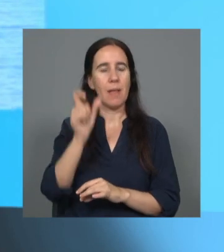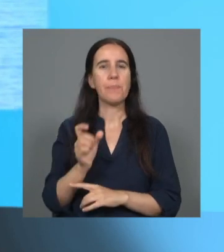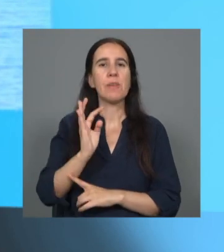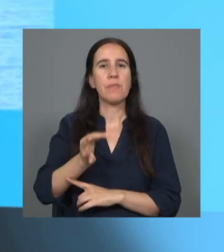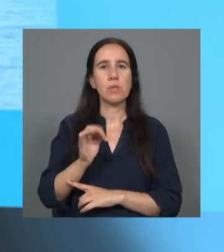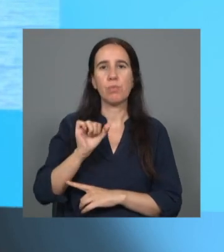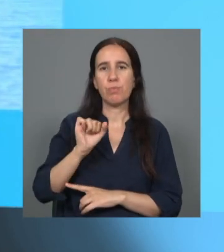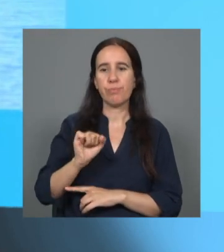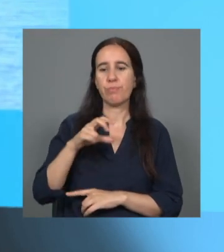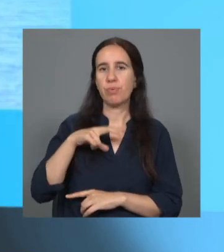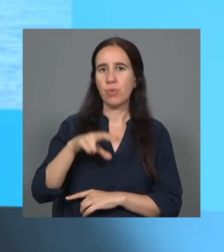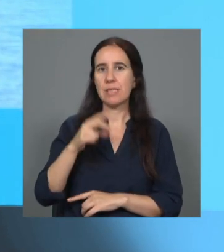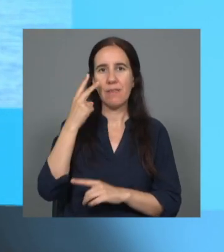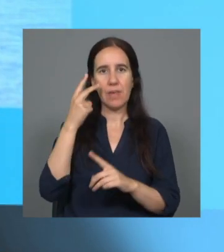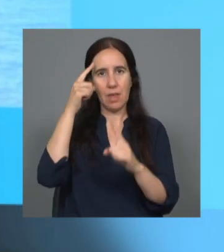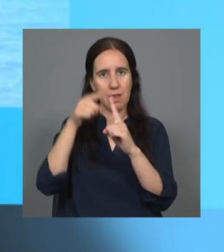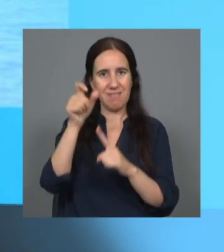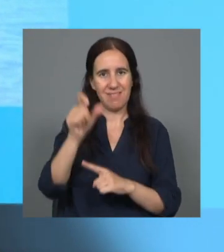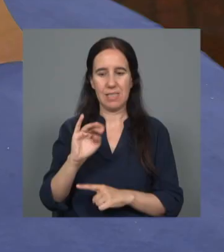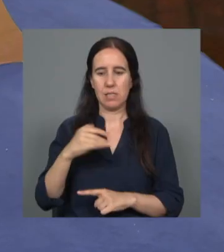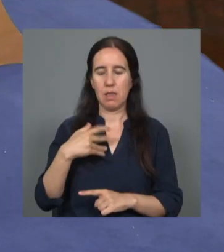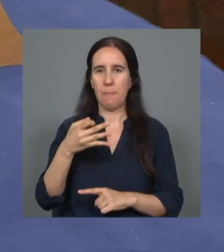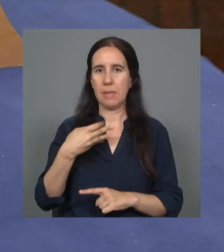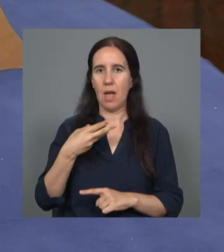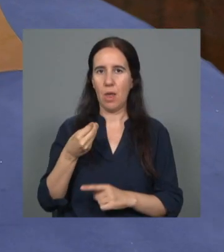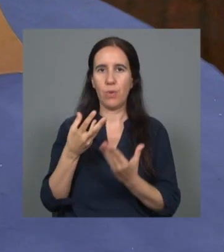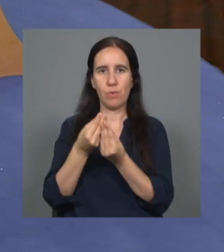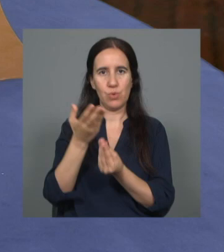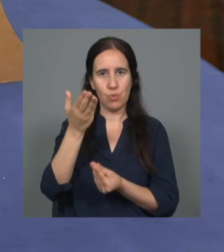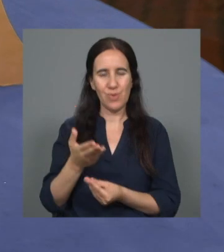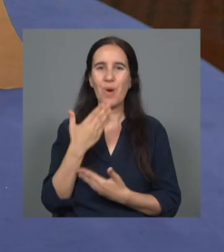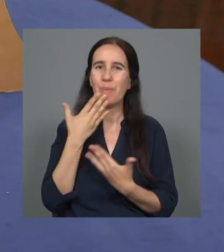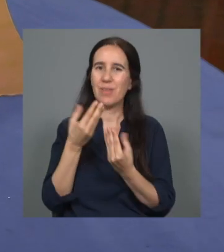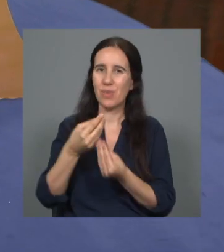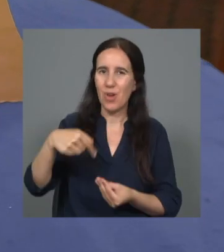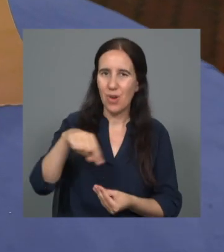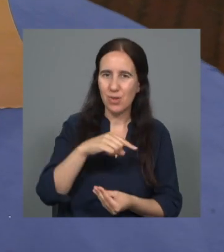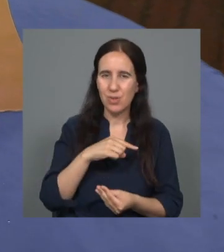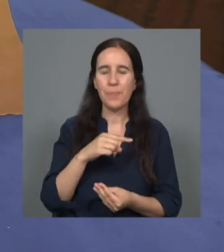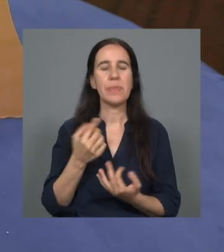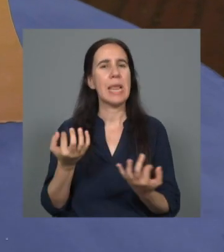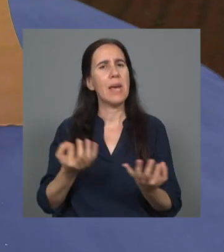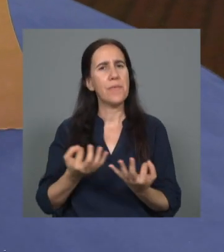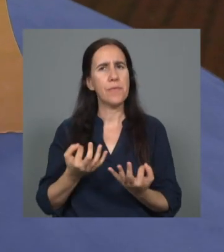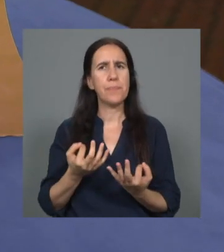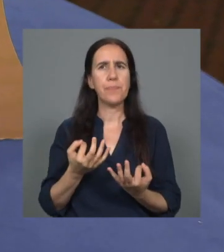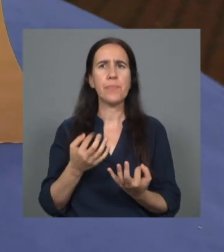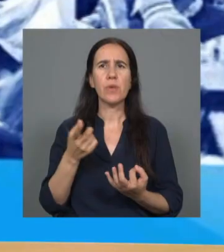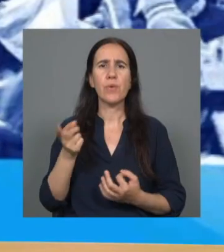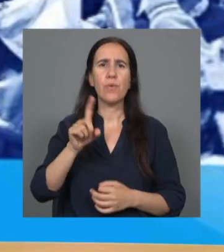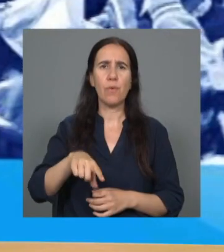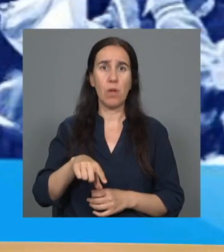pela Vida. Obrigado por estar entre nós. Na realidade, há aqui uma insistência, não